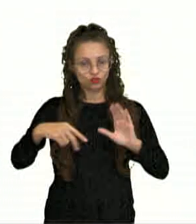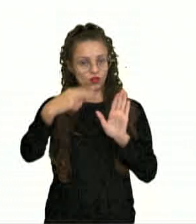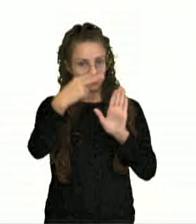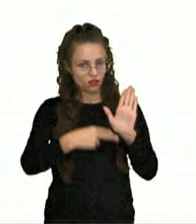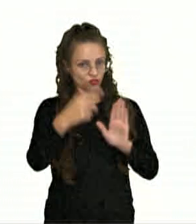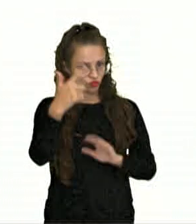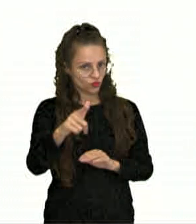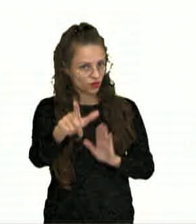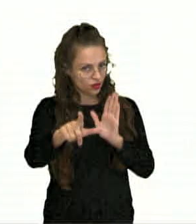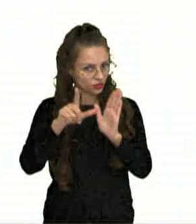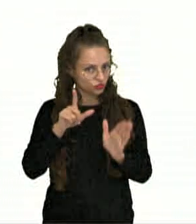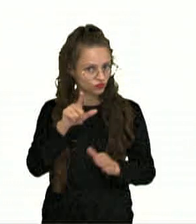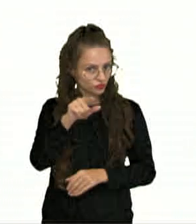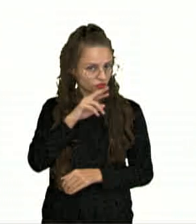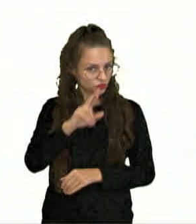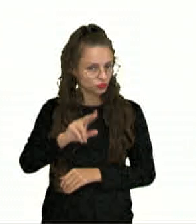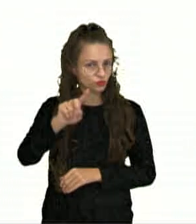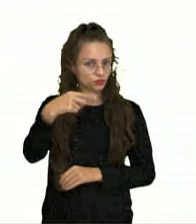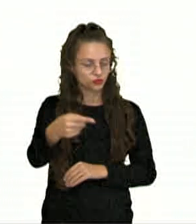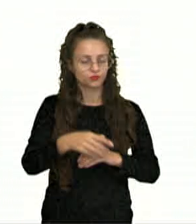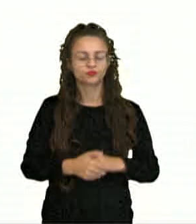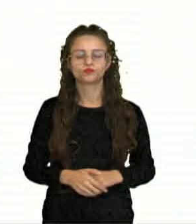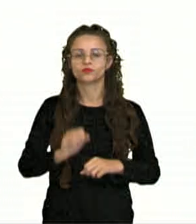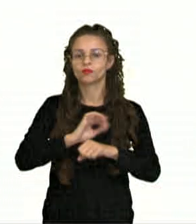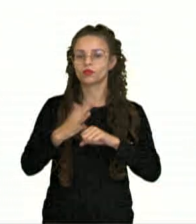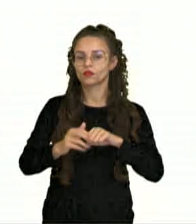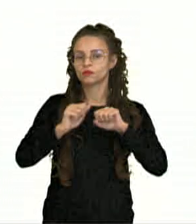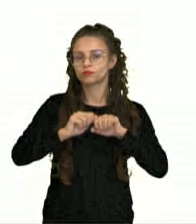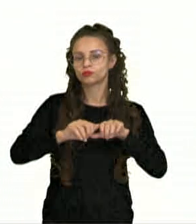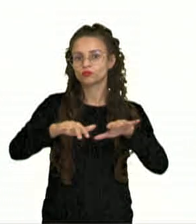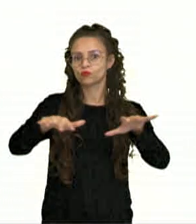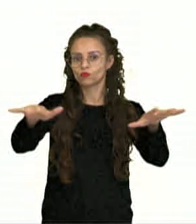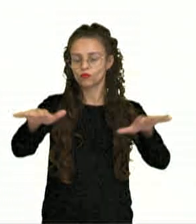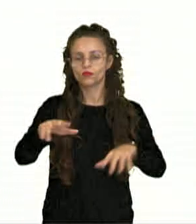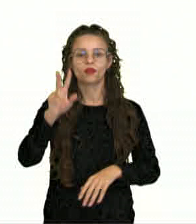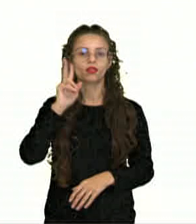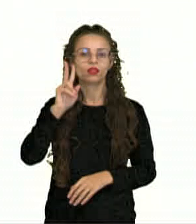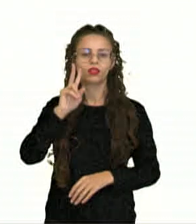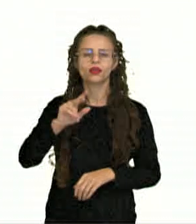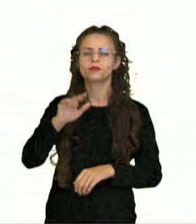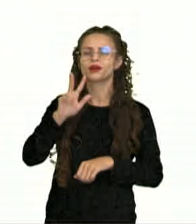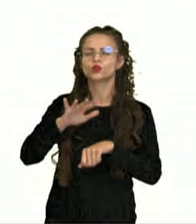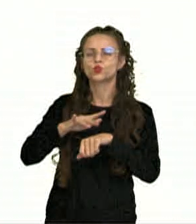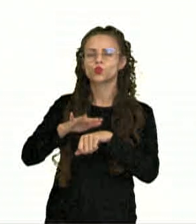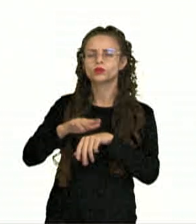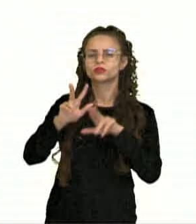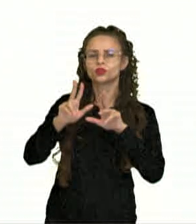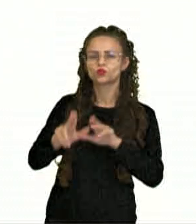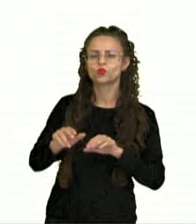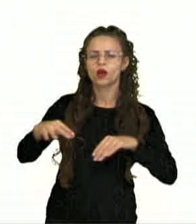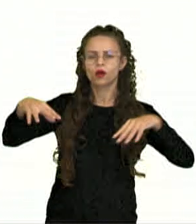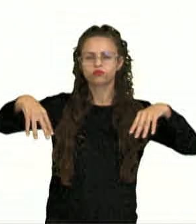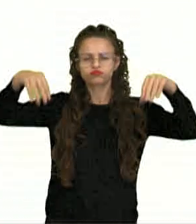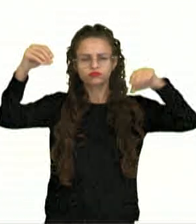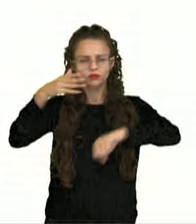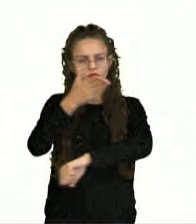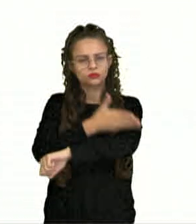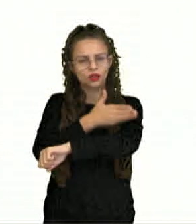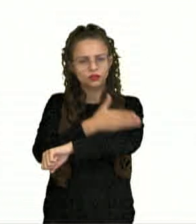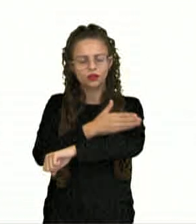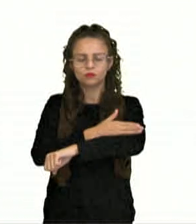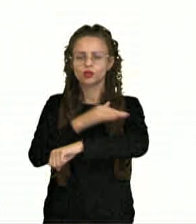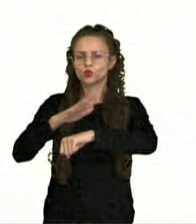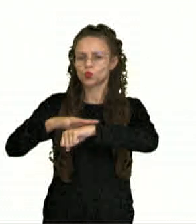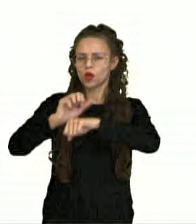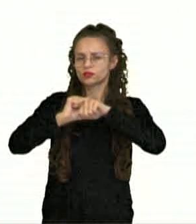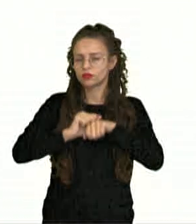antes de você responder. A epidemia mundial de coronavírus lembra pestes na Idade Média. Pandemias também